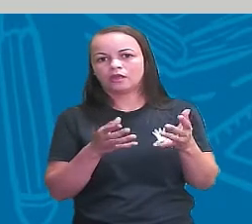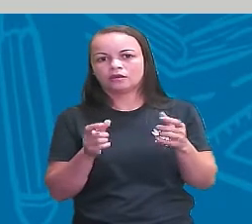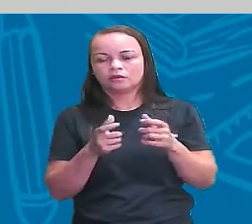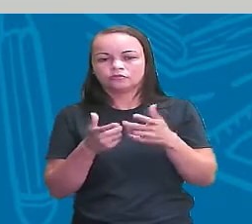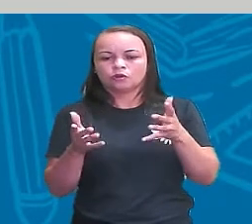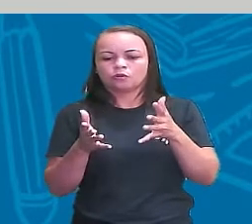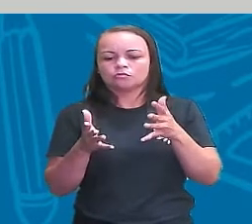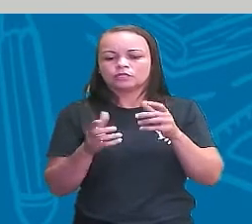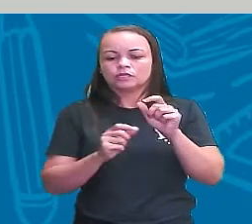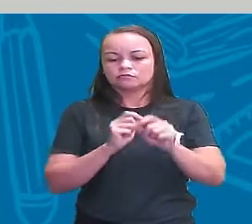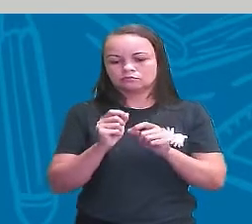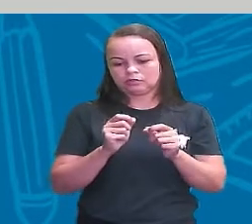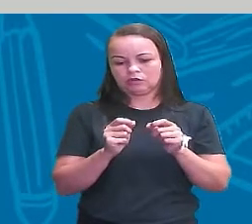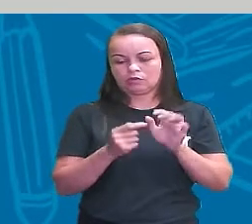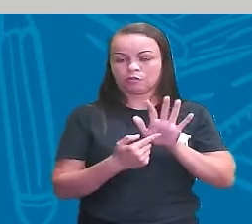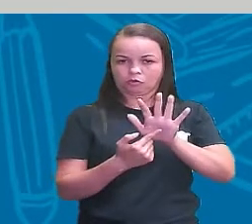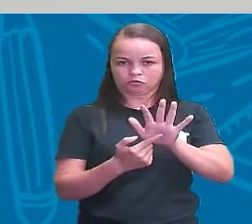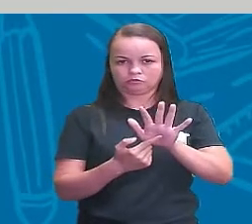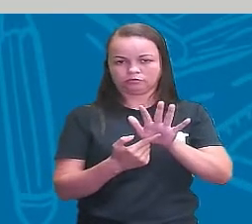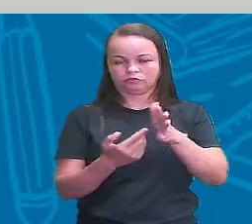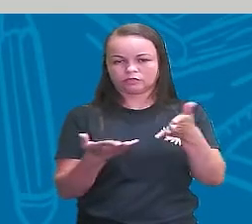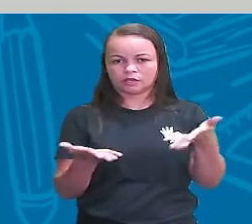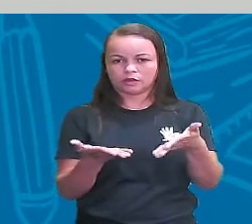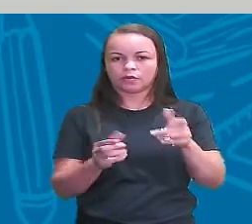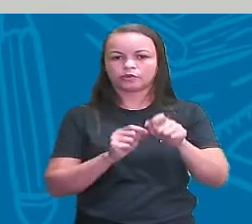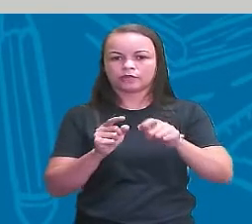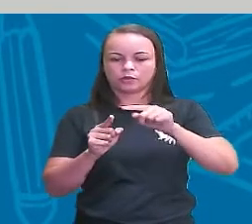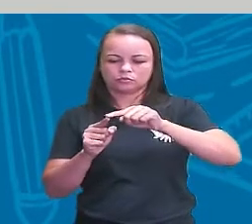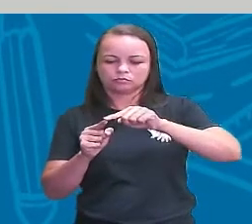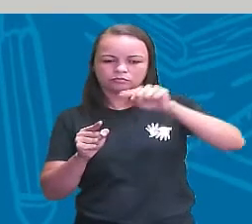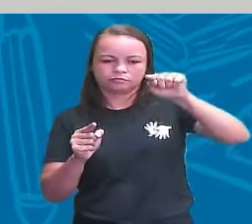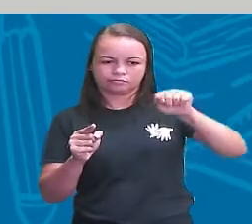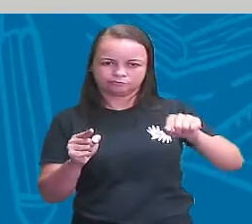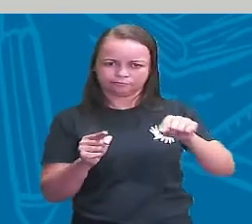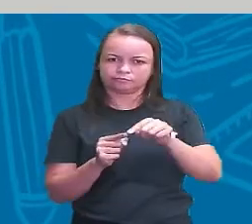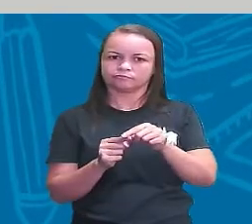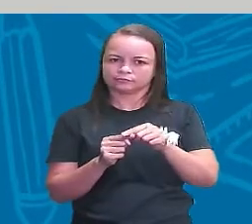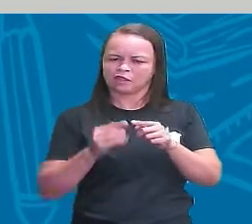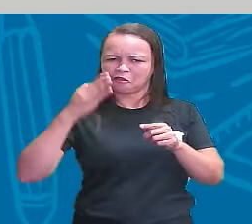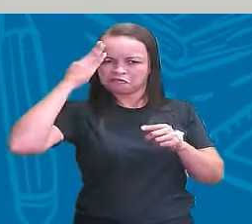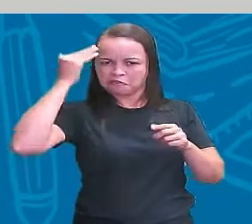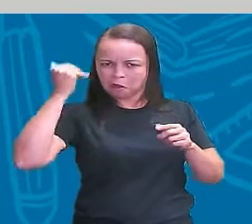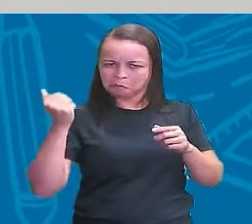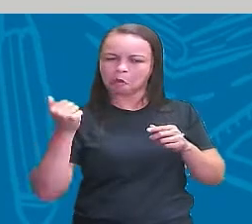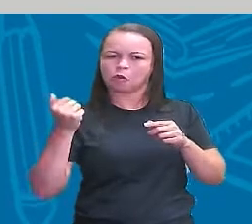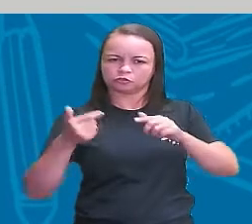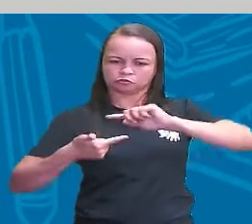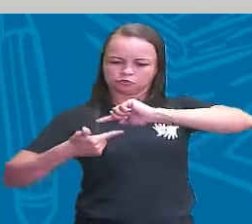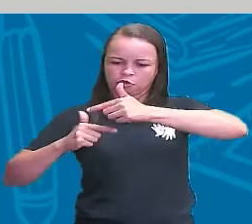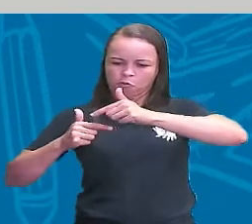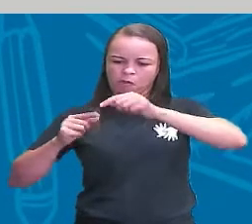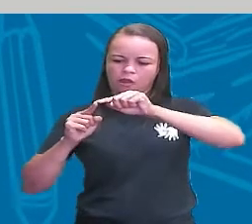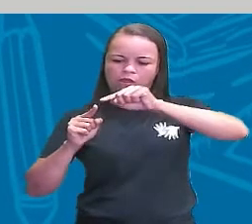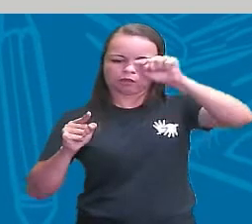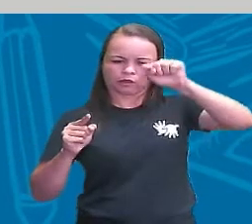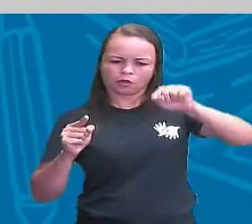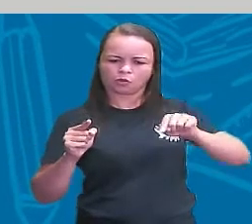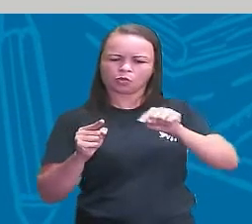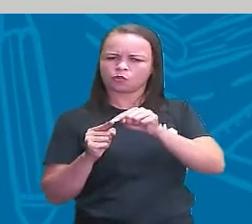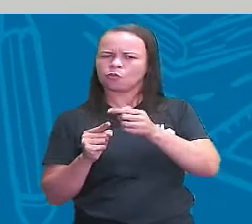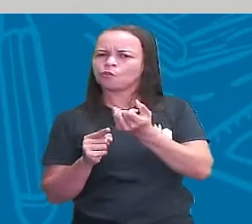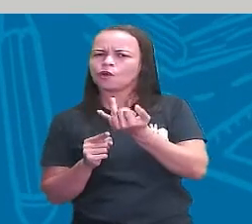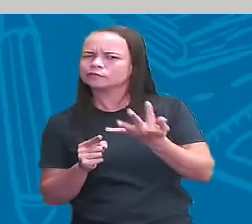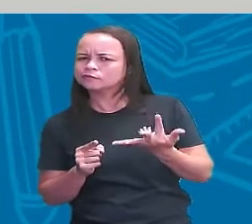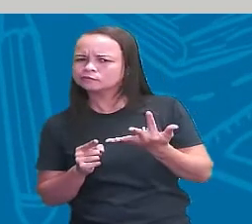um triângulo para vocês observarem. O triângulo é a nossa famosa figura geométrica que tem apenas quantos